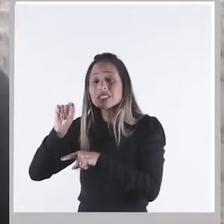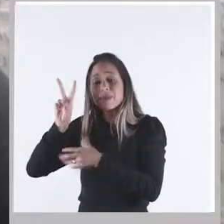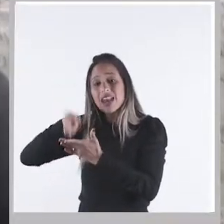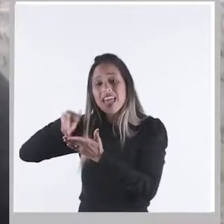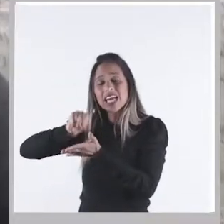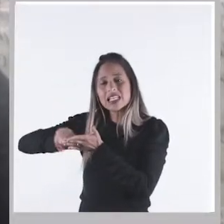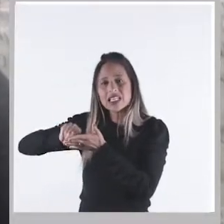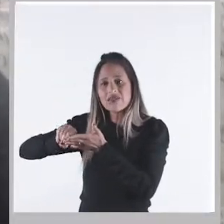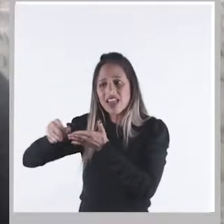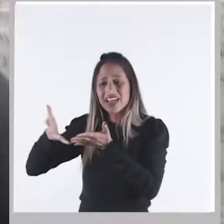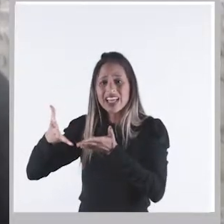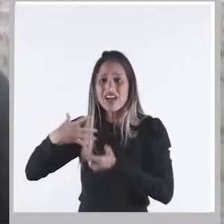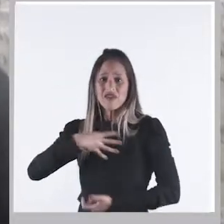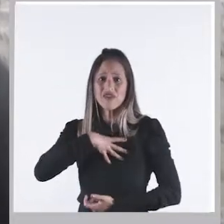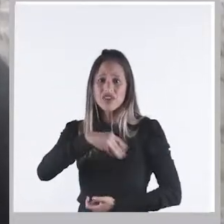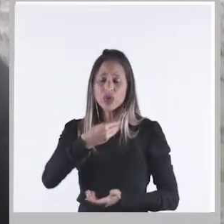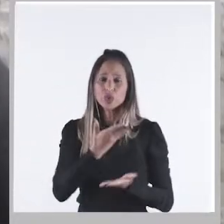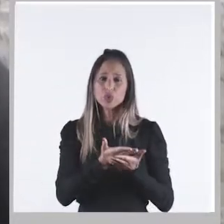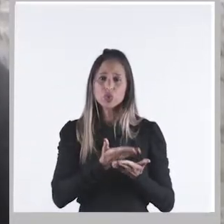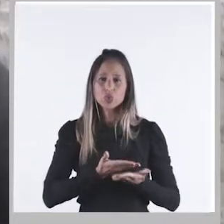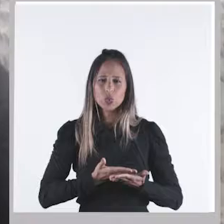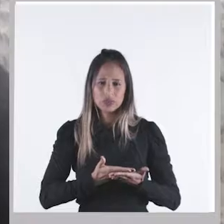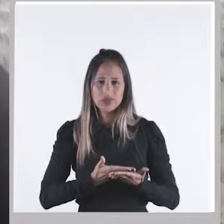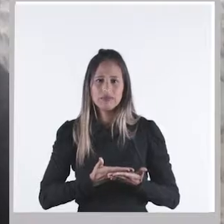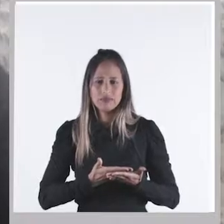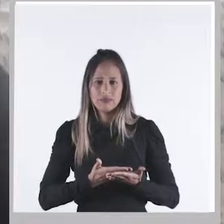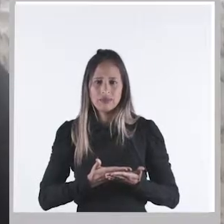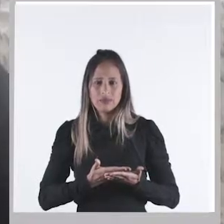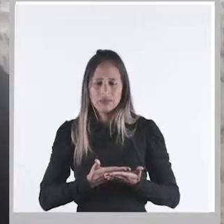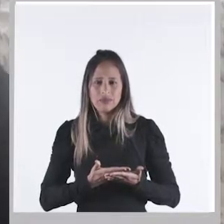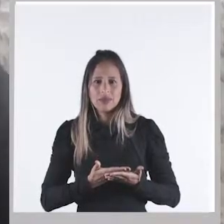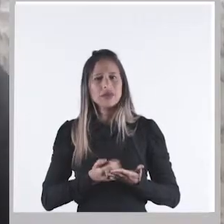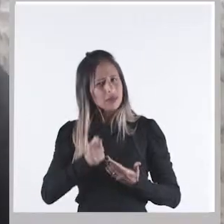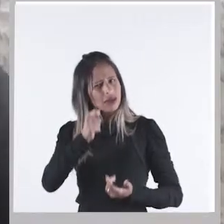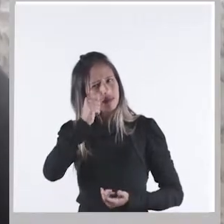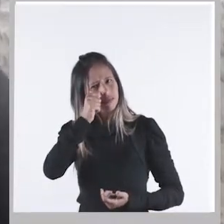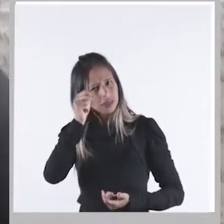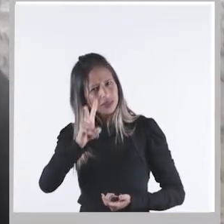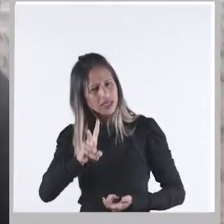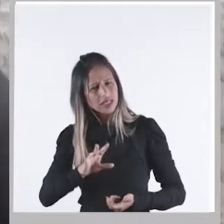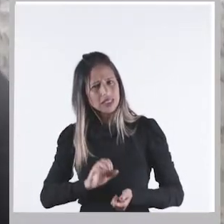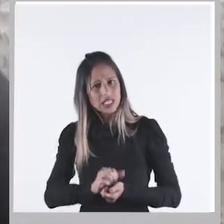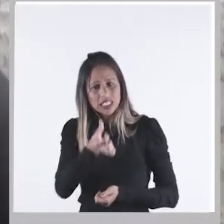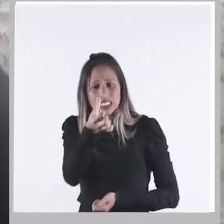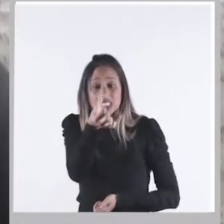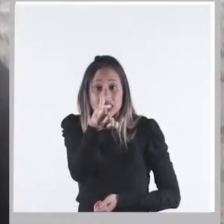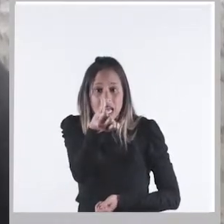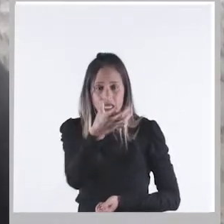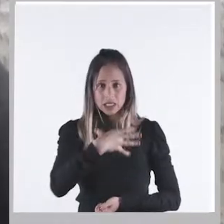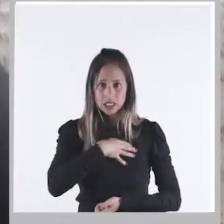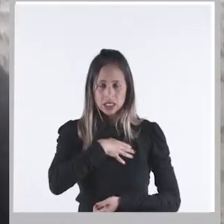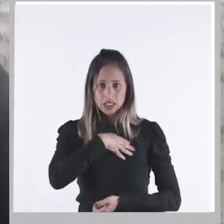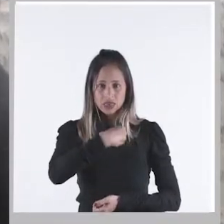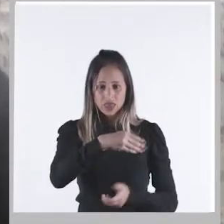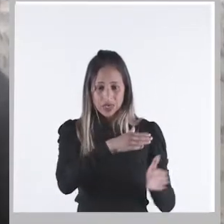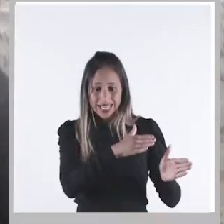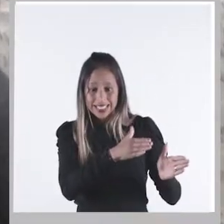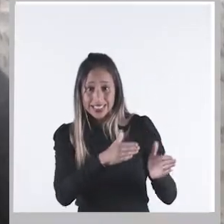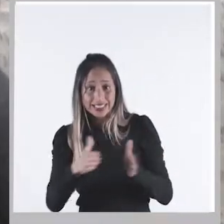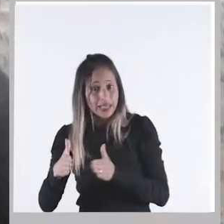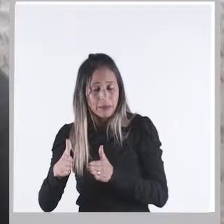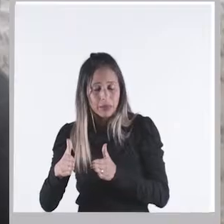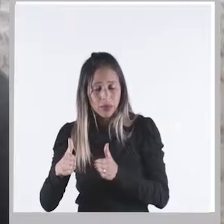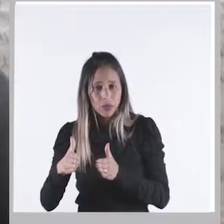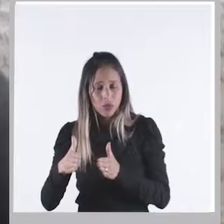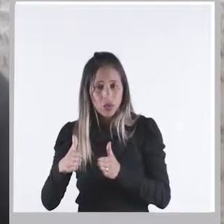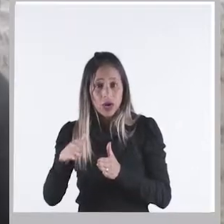alfabetizada, ela queria que os filhos estudassem. Eu acho que é uma estatística muito interessante. 6 filhos num período que não